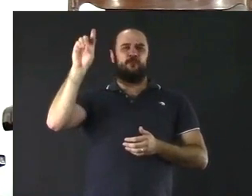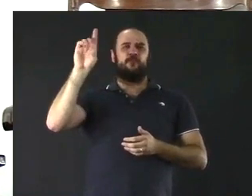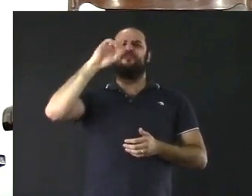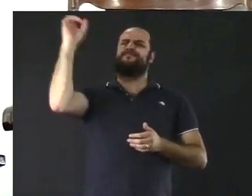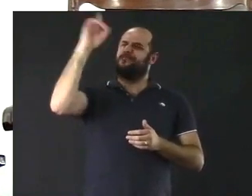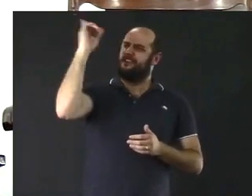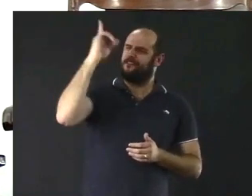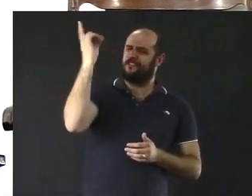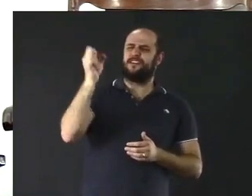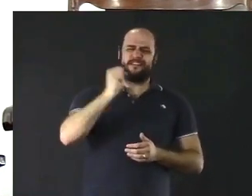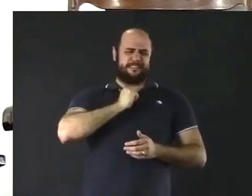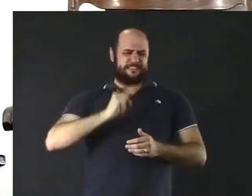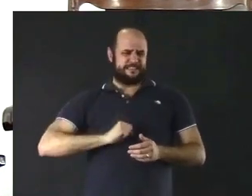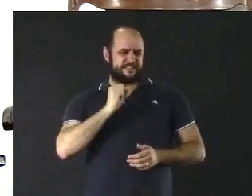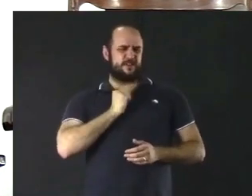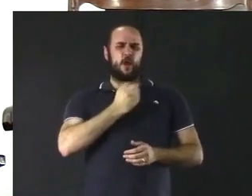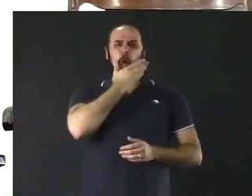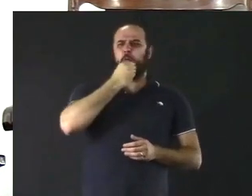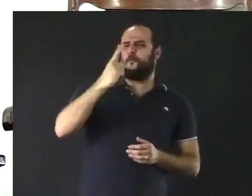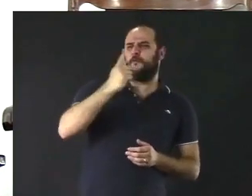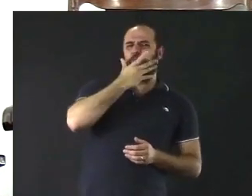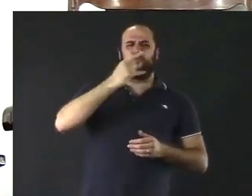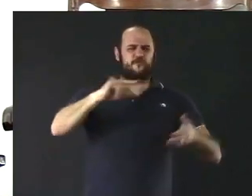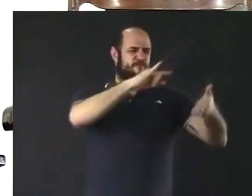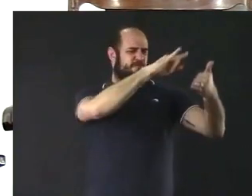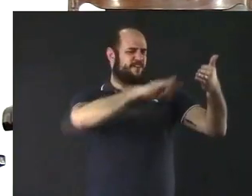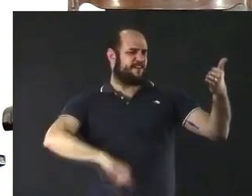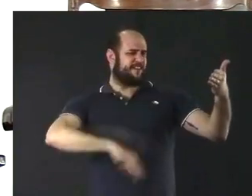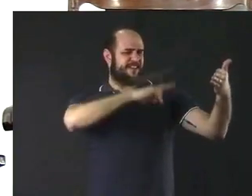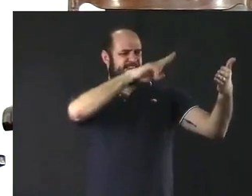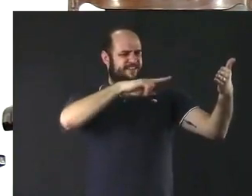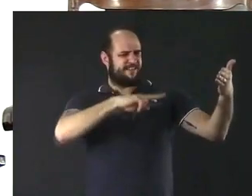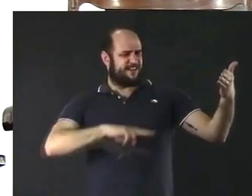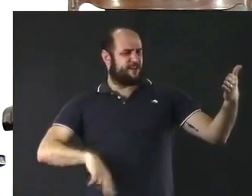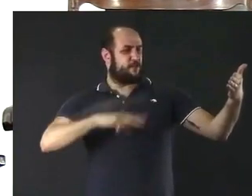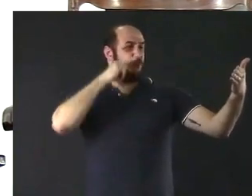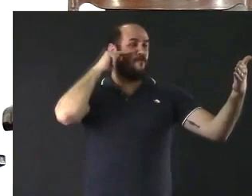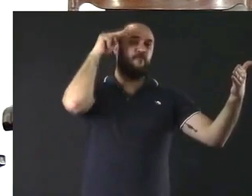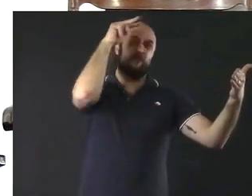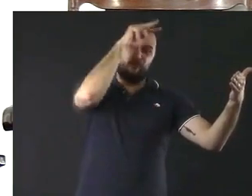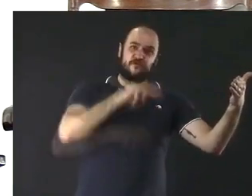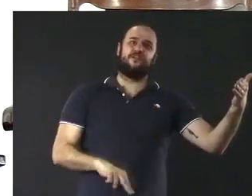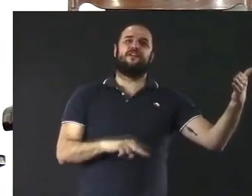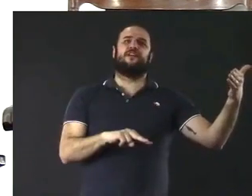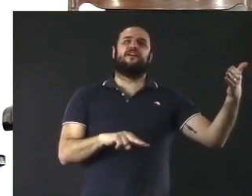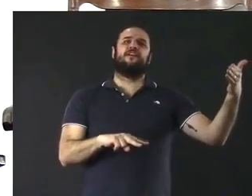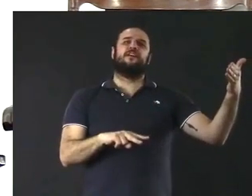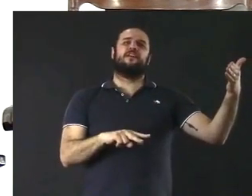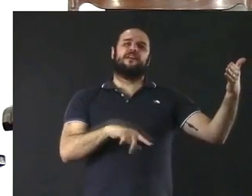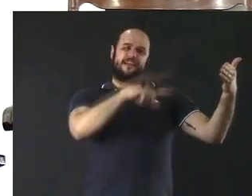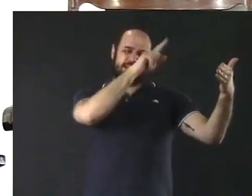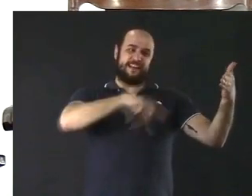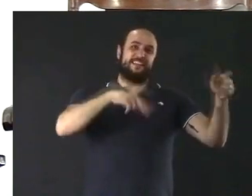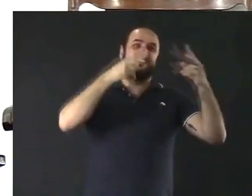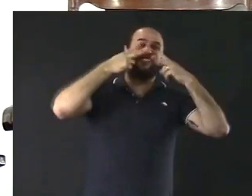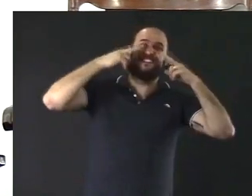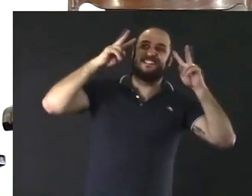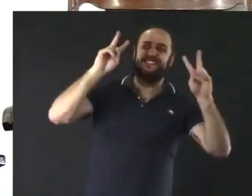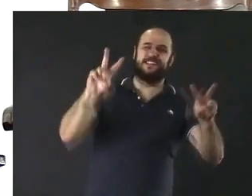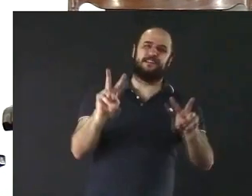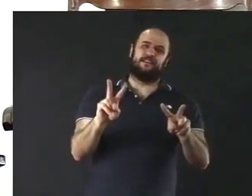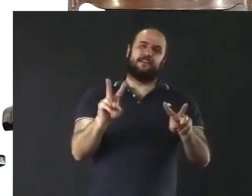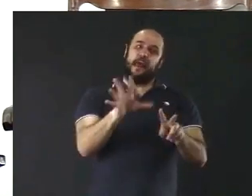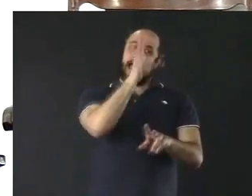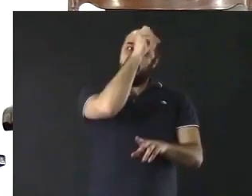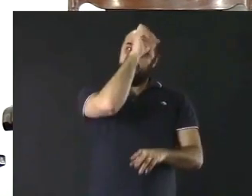os profetas. Então nós podemos olhar para eles, porque são grandes testemunhas, e aprender